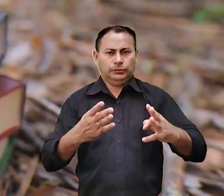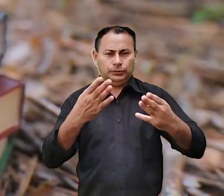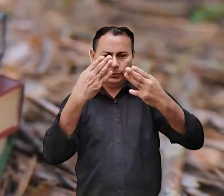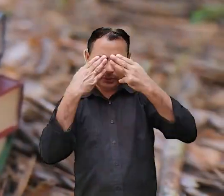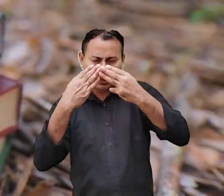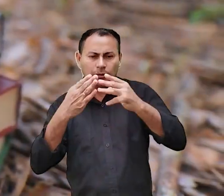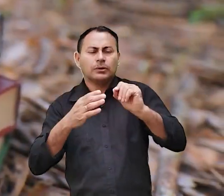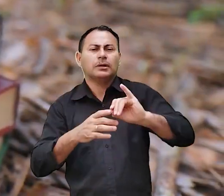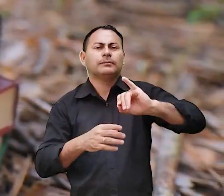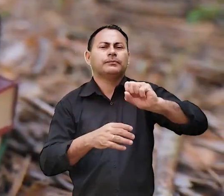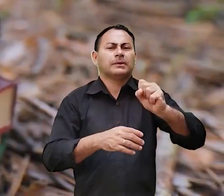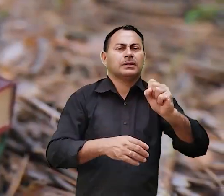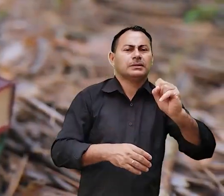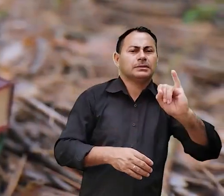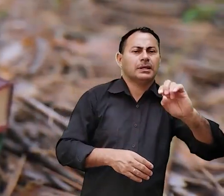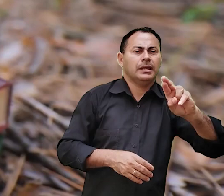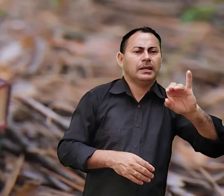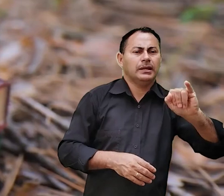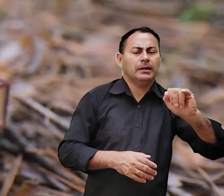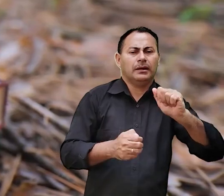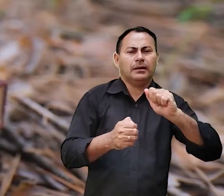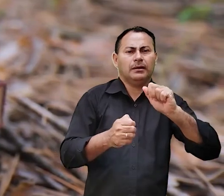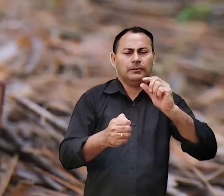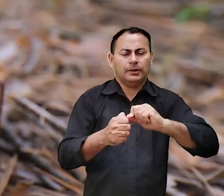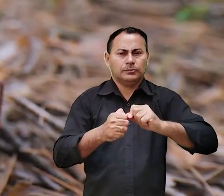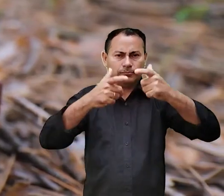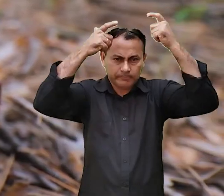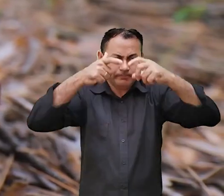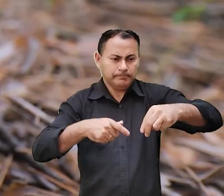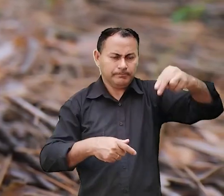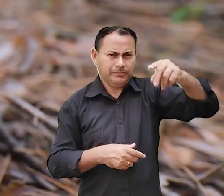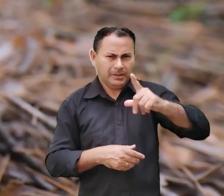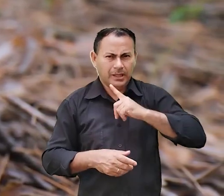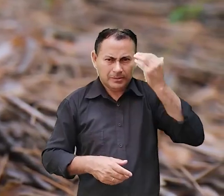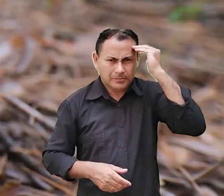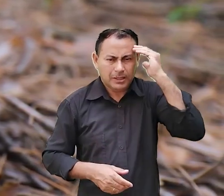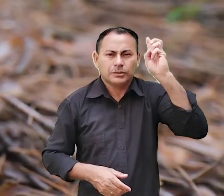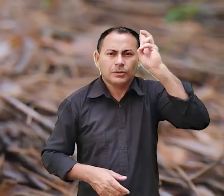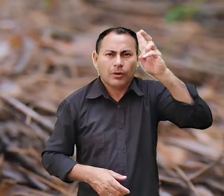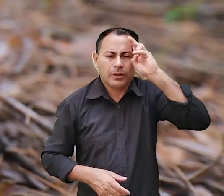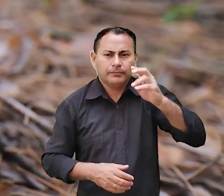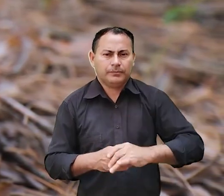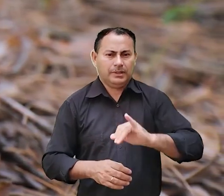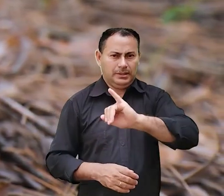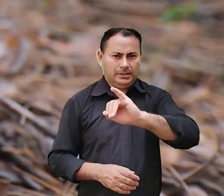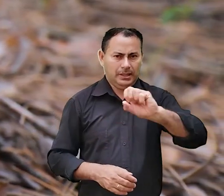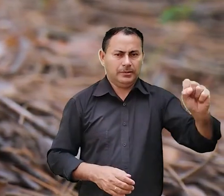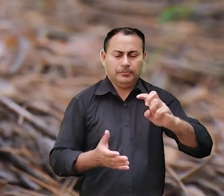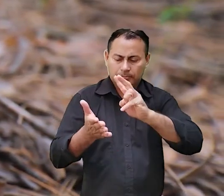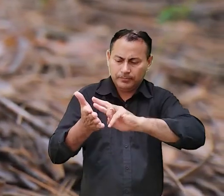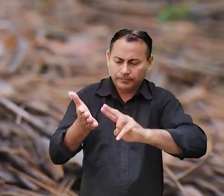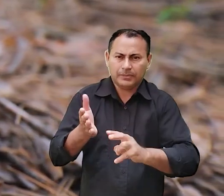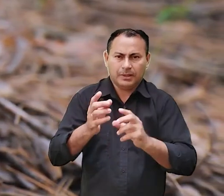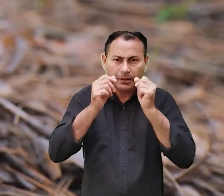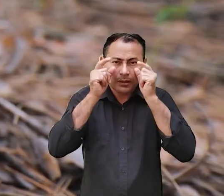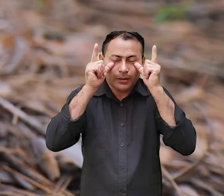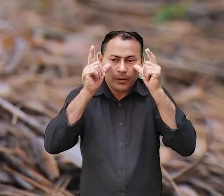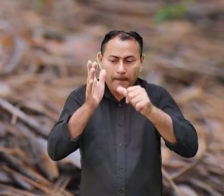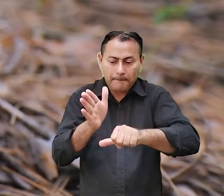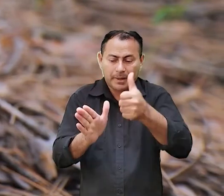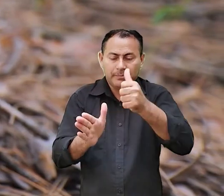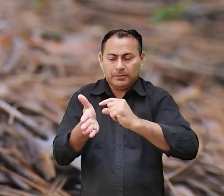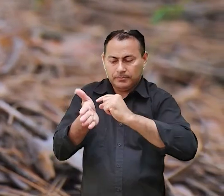dizer sobre o que a assíria Faria ao reino do norte se você quiser ter uma perspectiva Histórica de Isaías leia